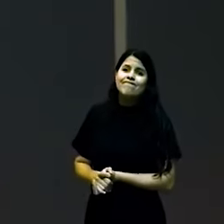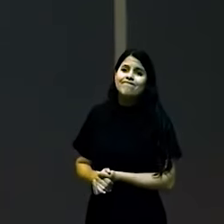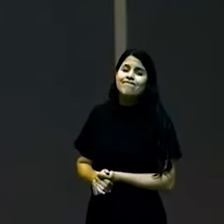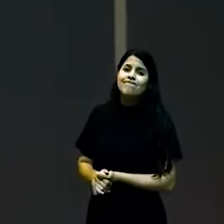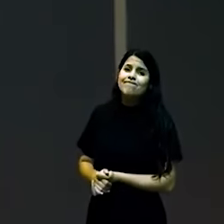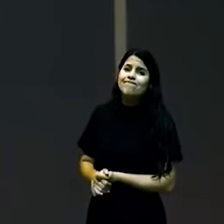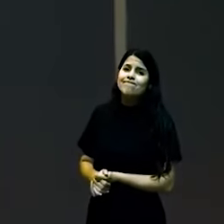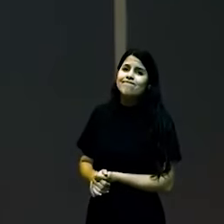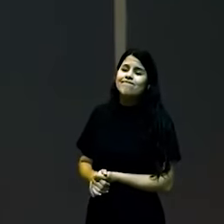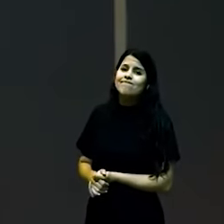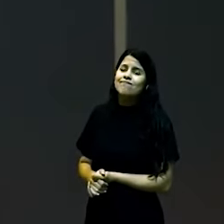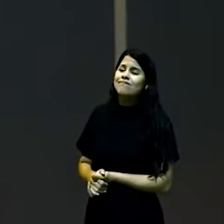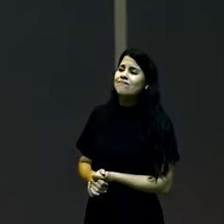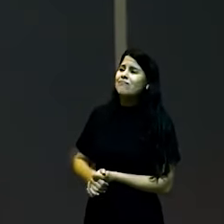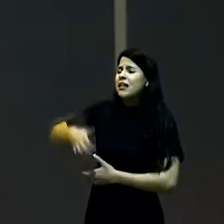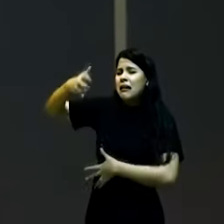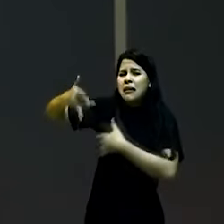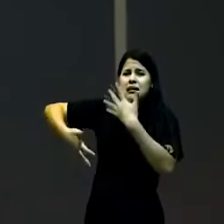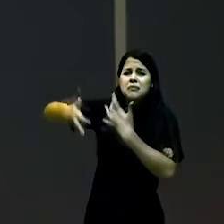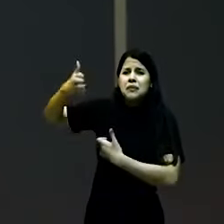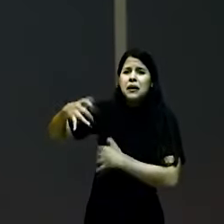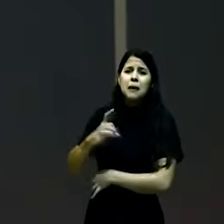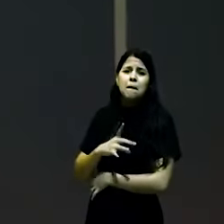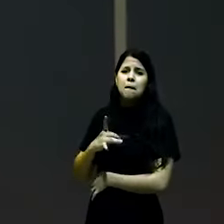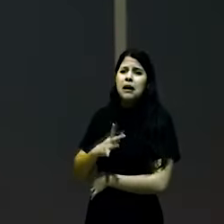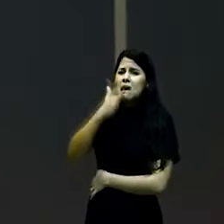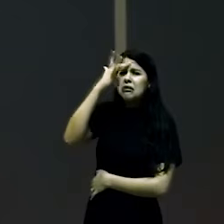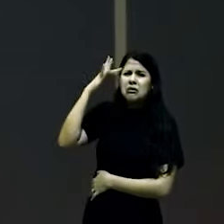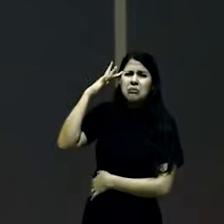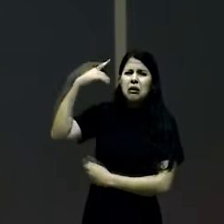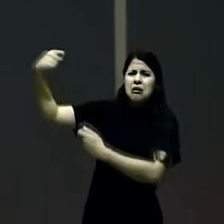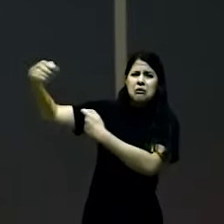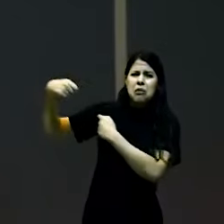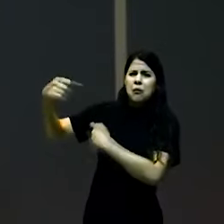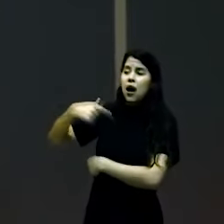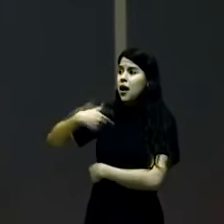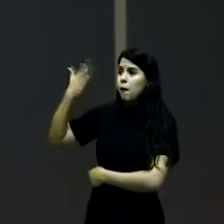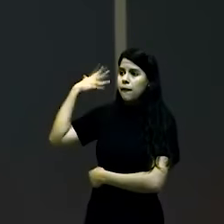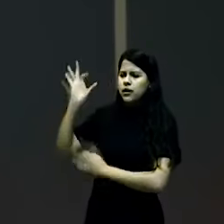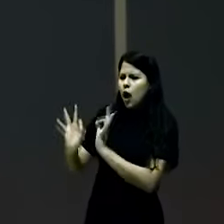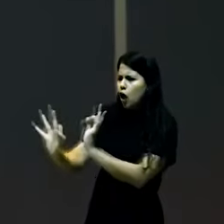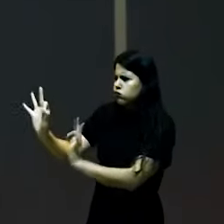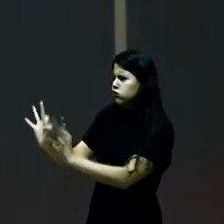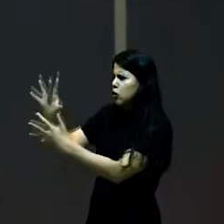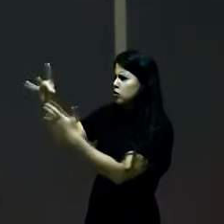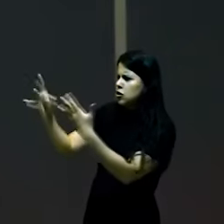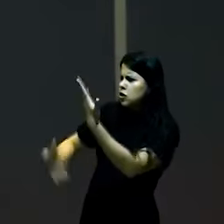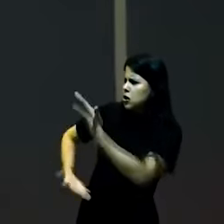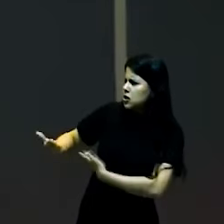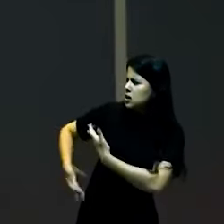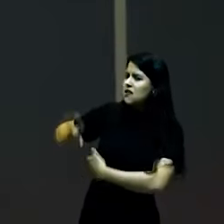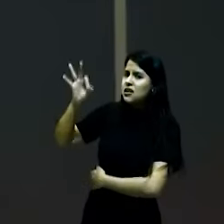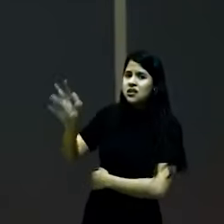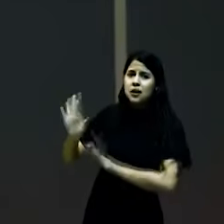ele dá a mesma desculpa. É o mesmo texto: tem sido zeloso, Senhor. Eles querem me